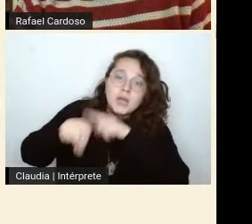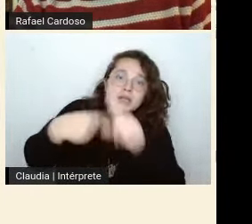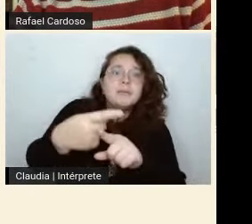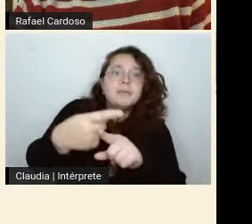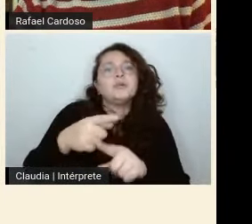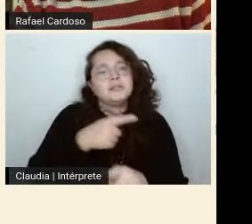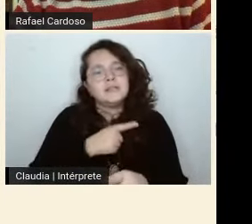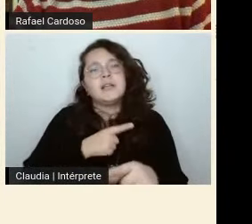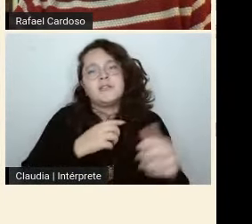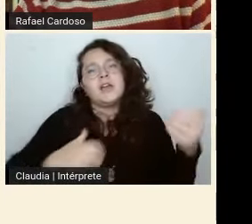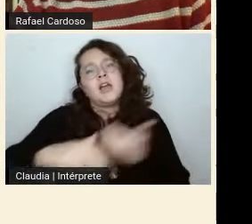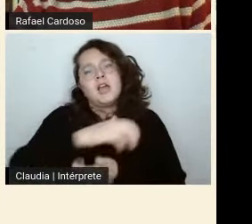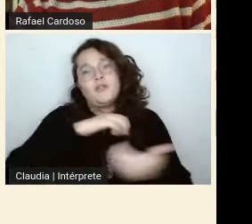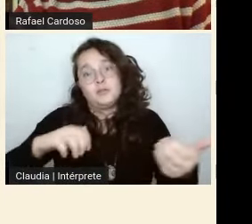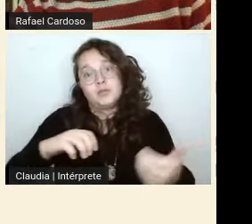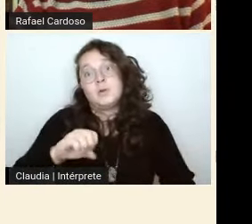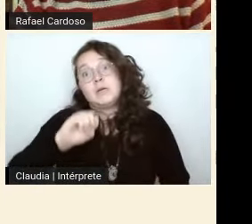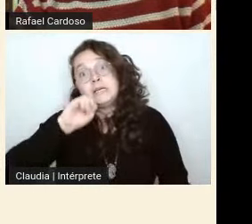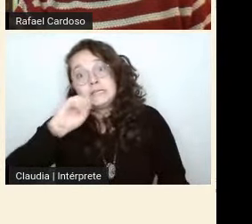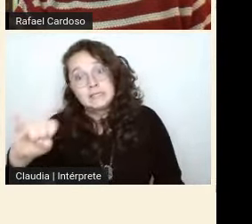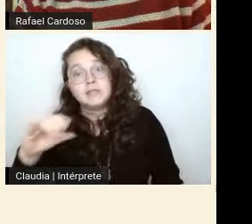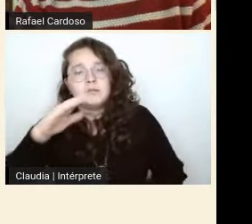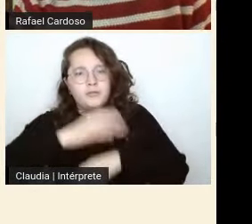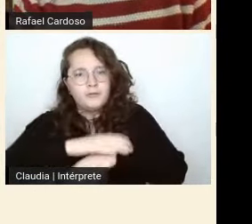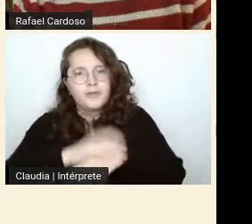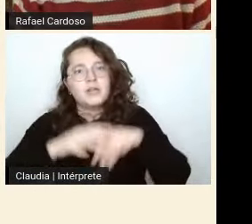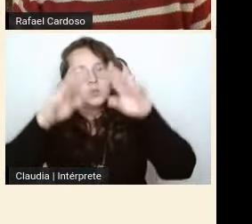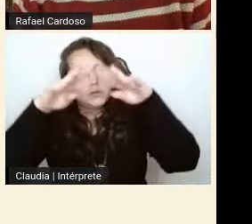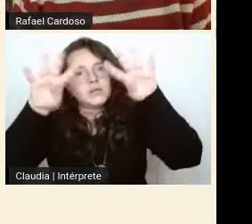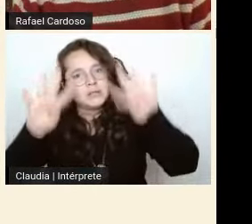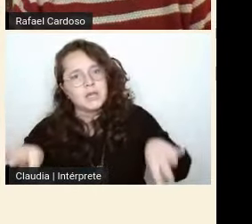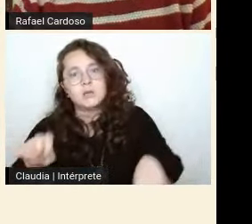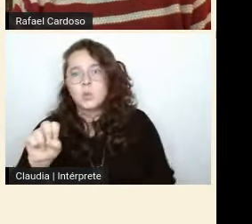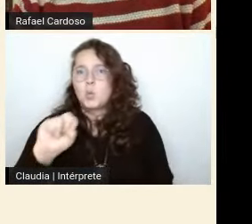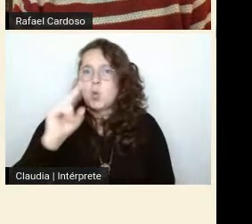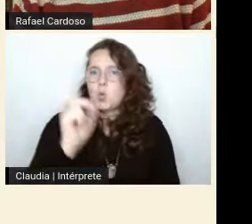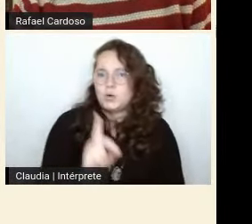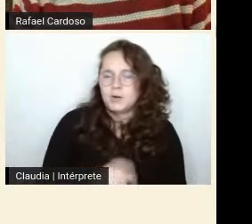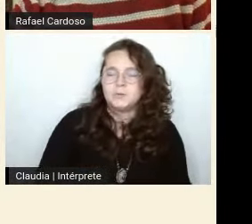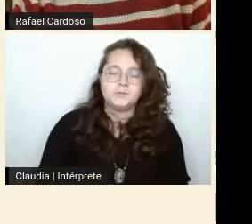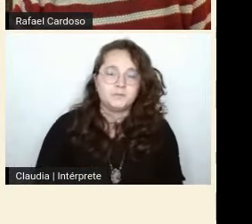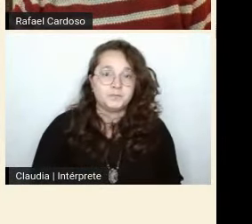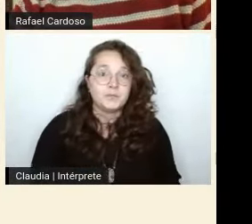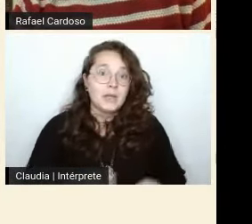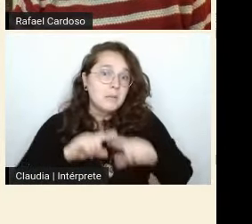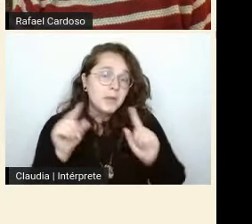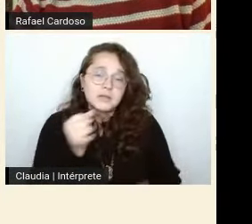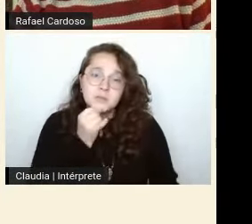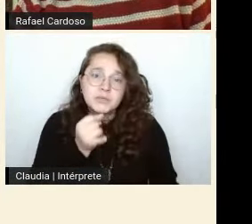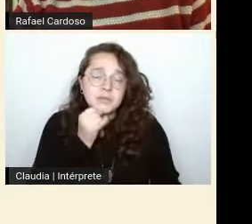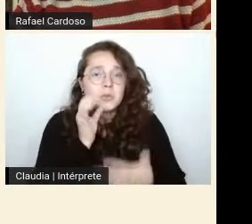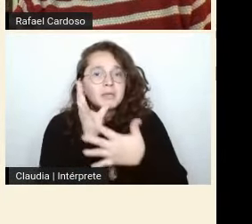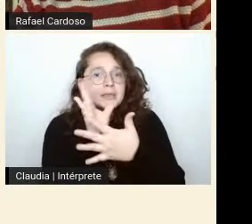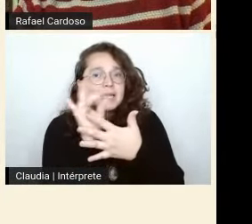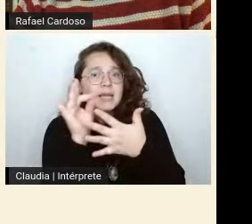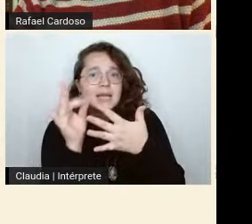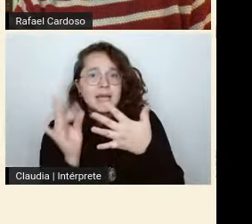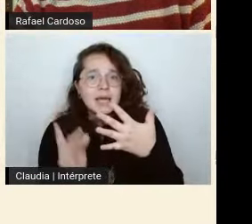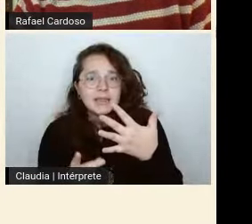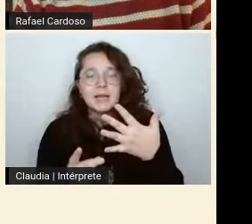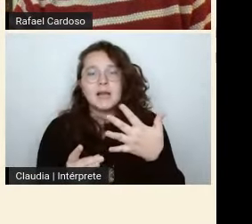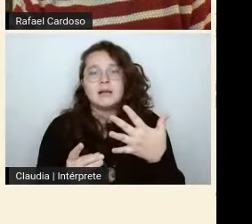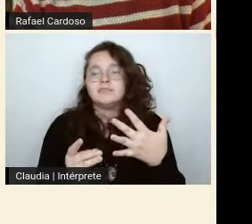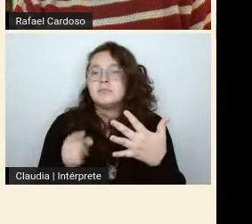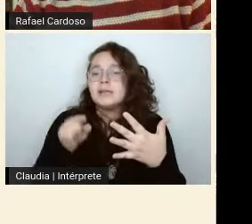com ou sem as estripulias do Teatro Municipal. Não temos tempo para detalhar a sofisticada argumentação do